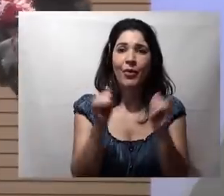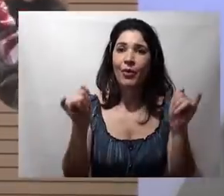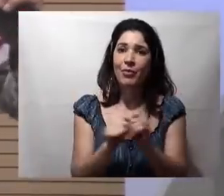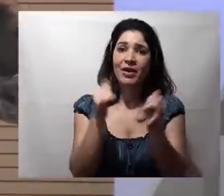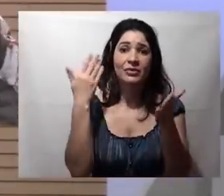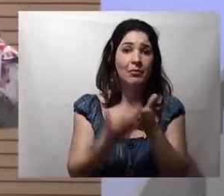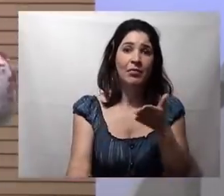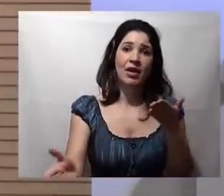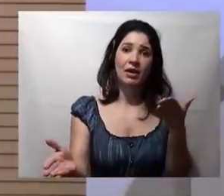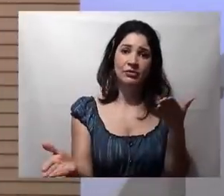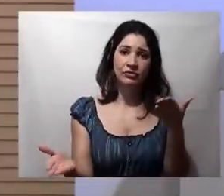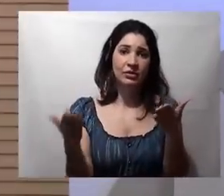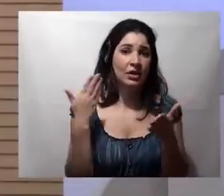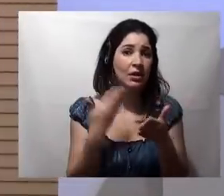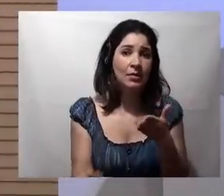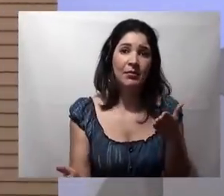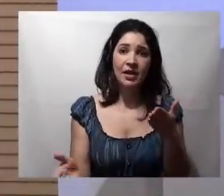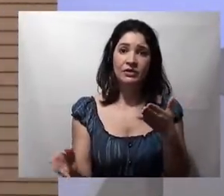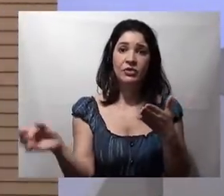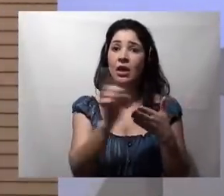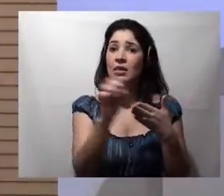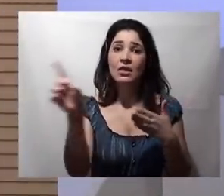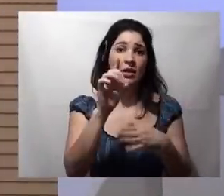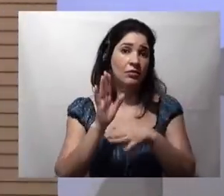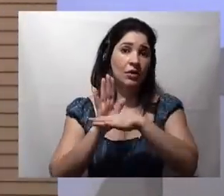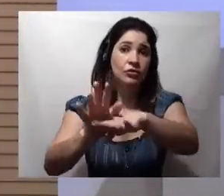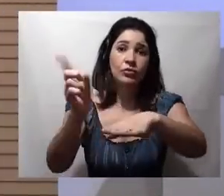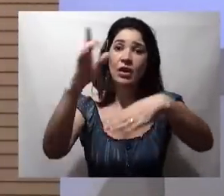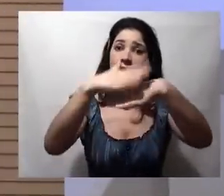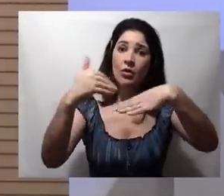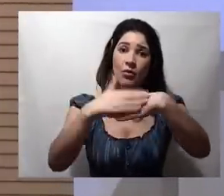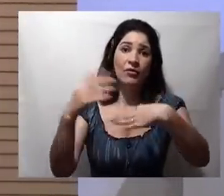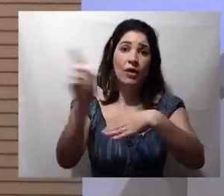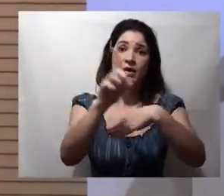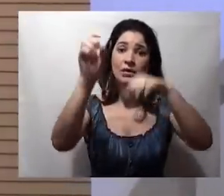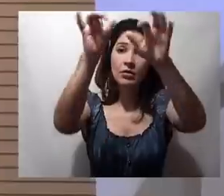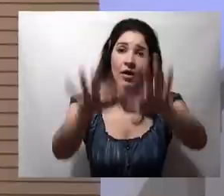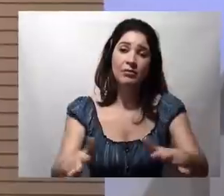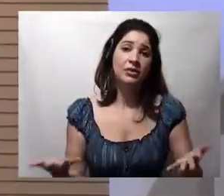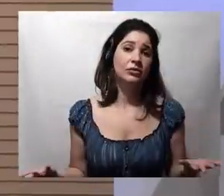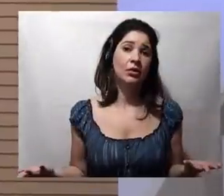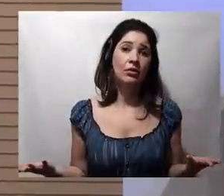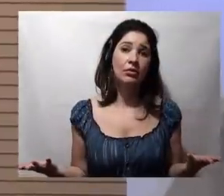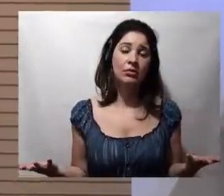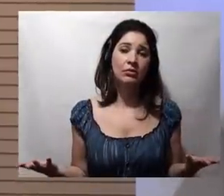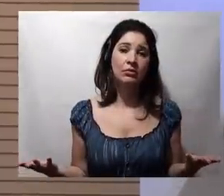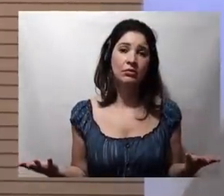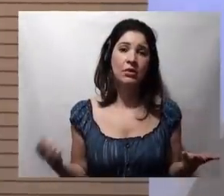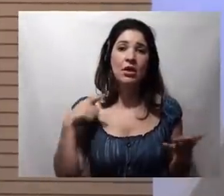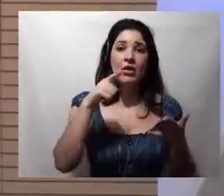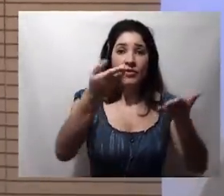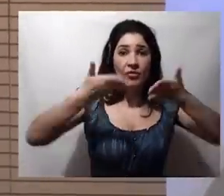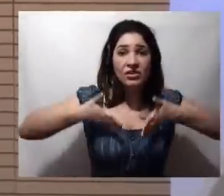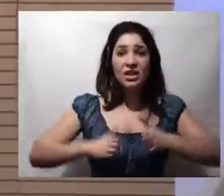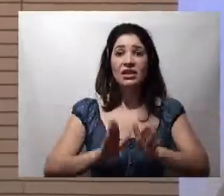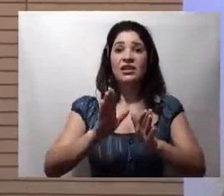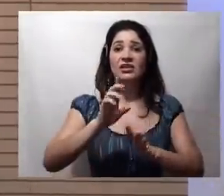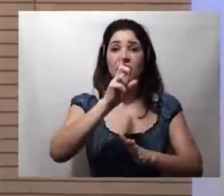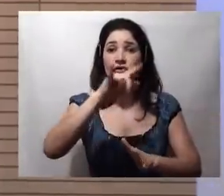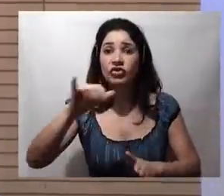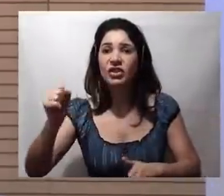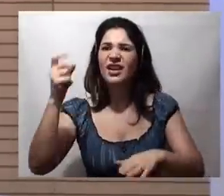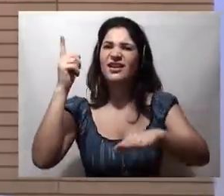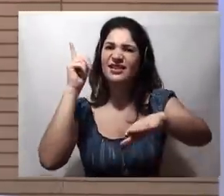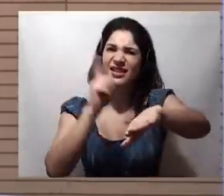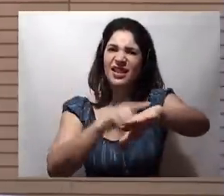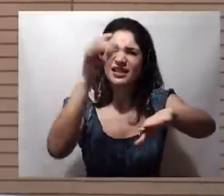machuca e ela não conforte não abençoa então eu levo sua vida você nasceu no dia certo tá vivendo o dia